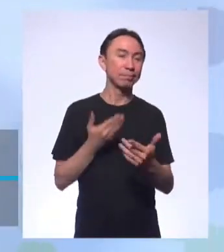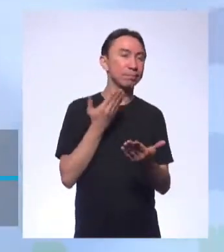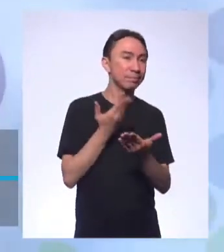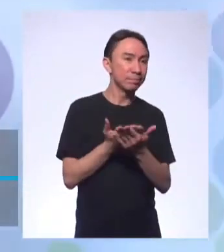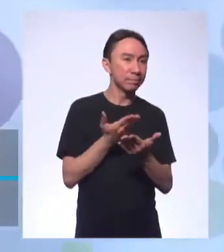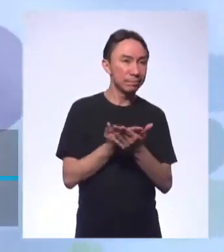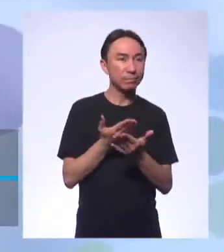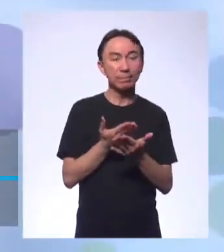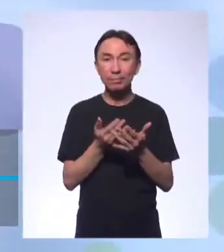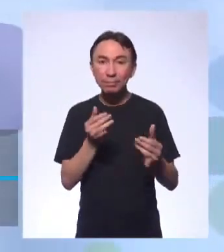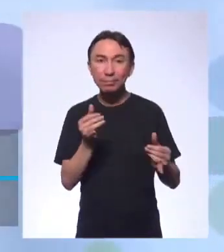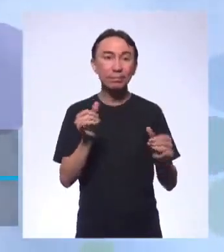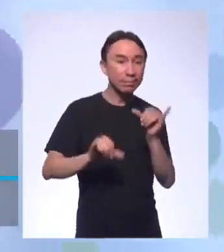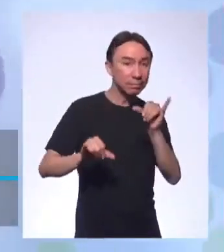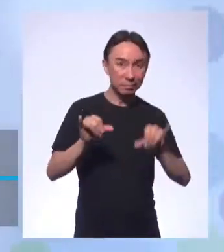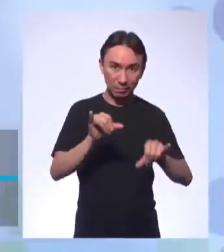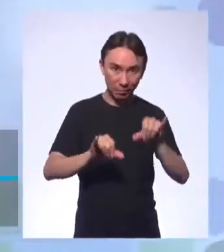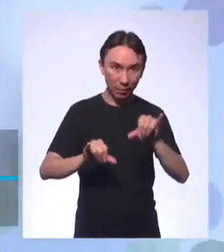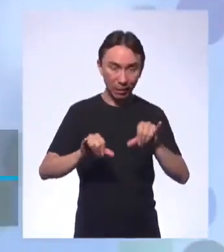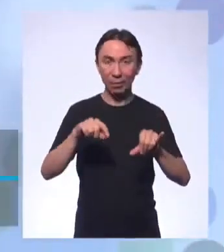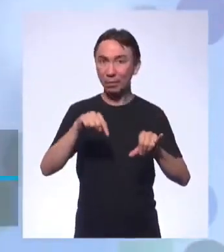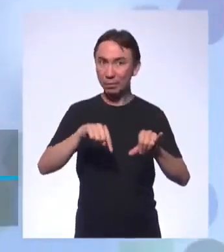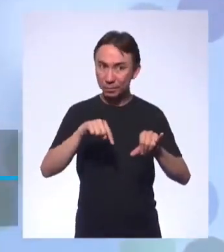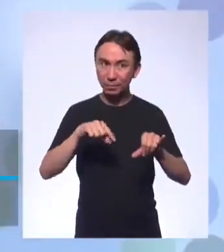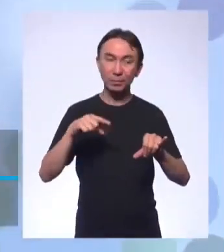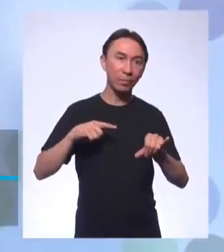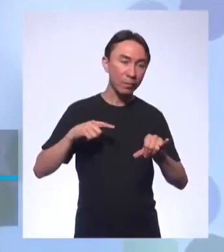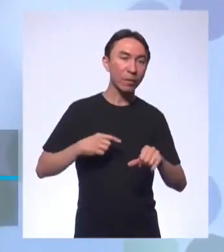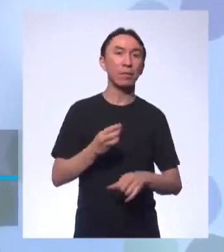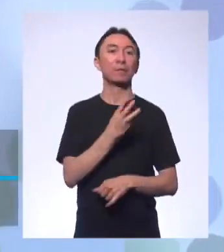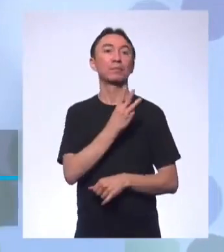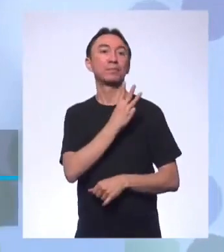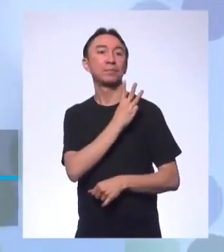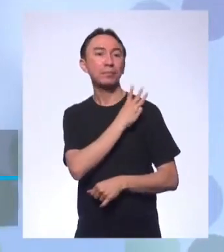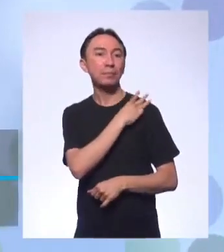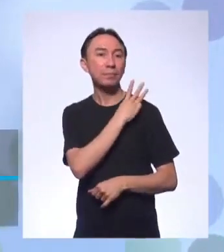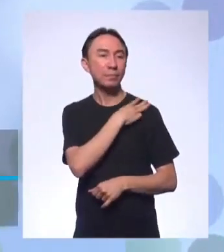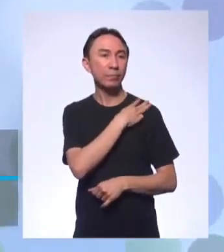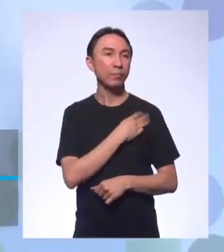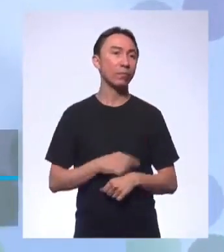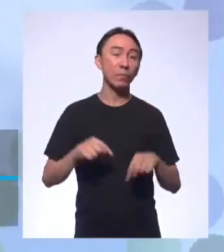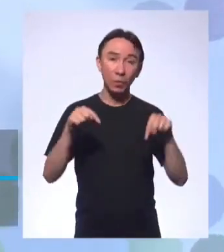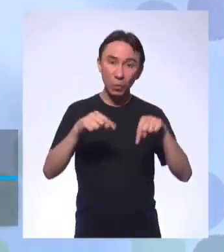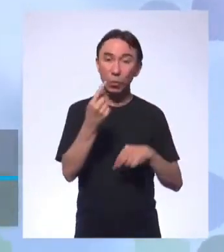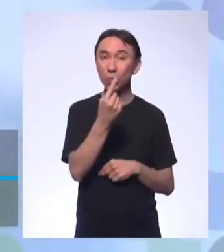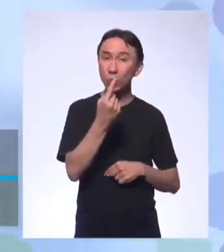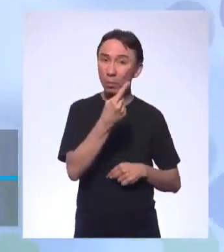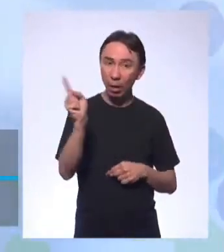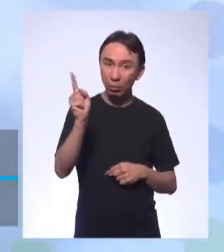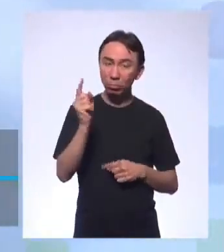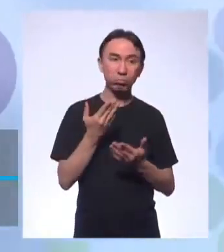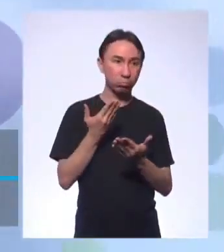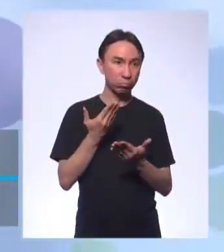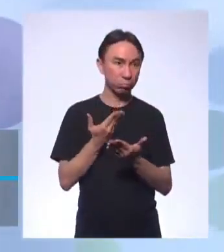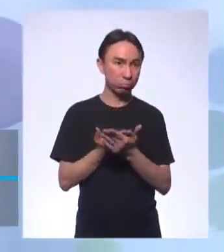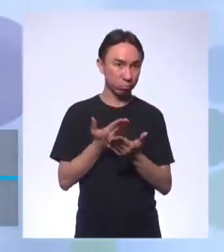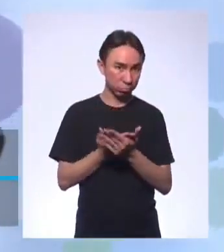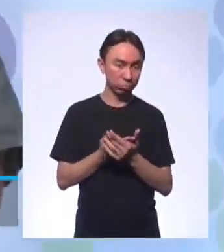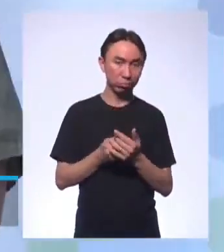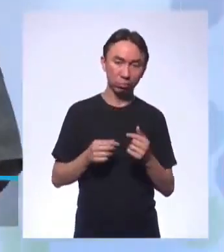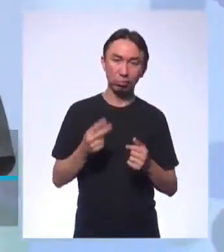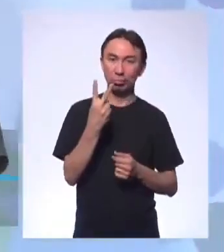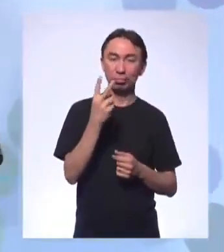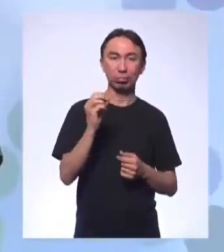do terceiro ano do ensino médio. Como a professora disse, é a última aula aí de Química do ano de 2020, ok? Então,